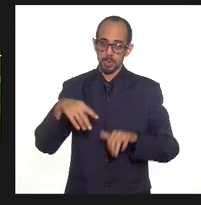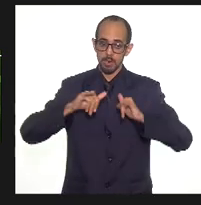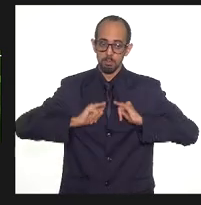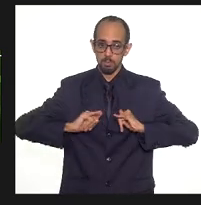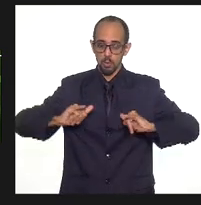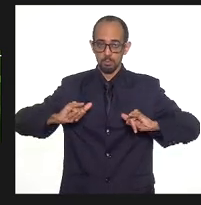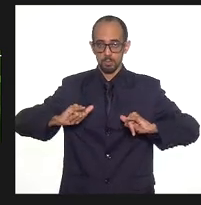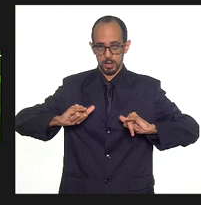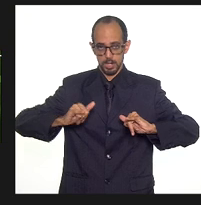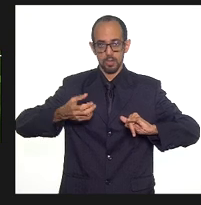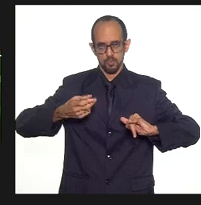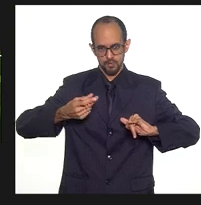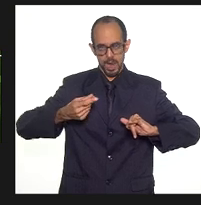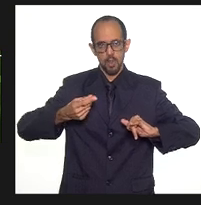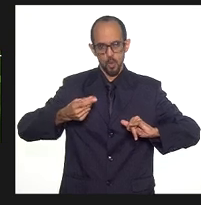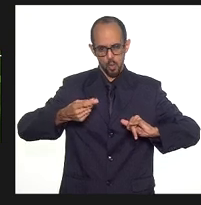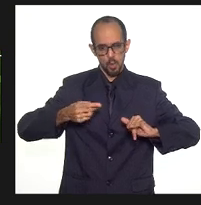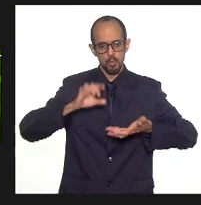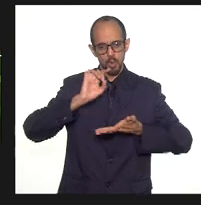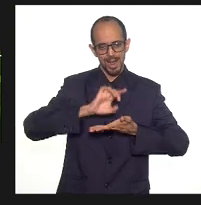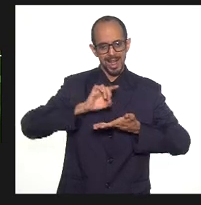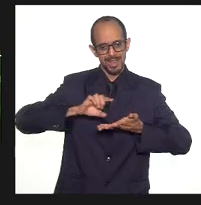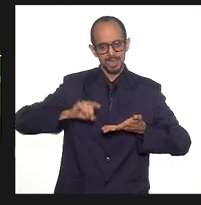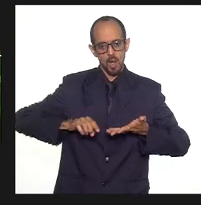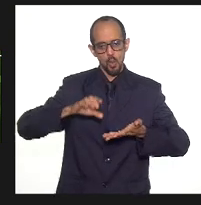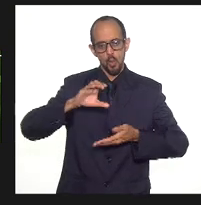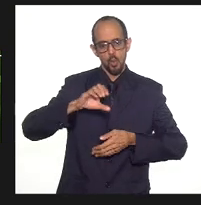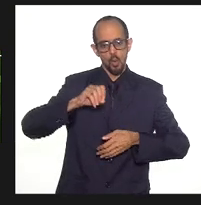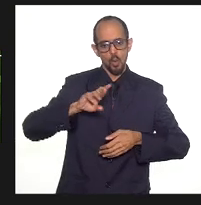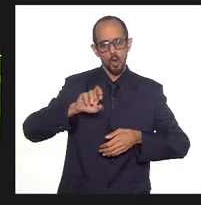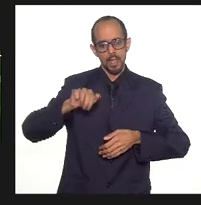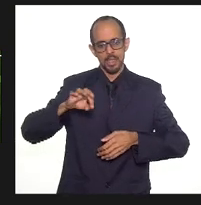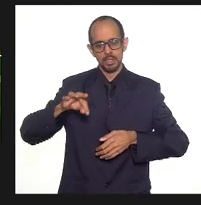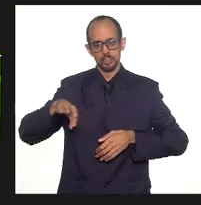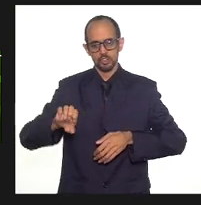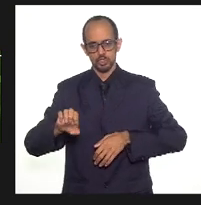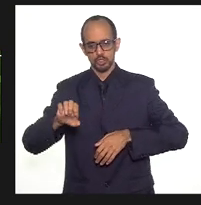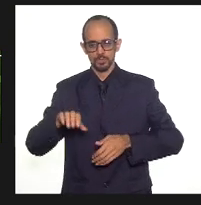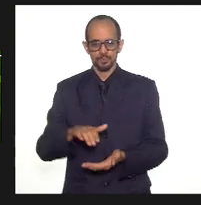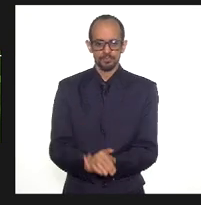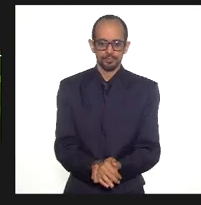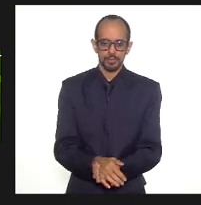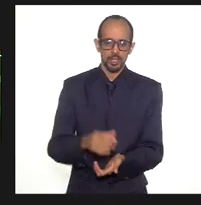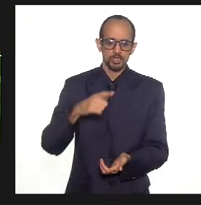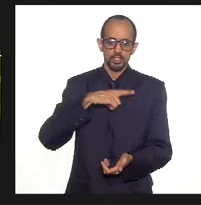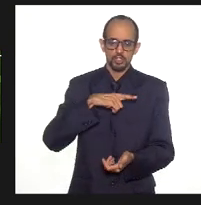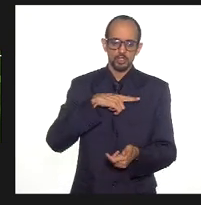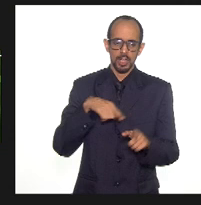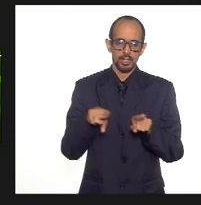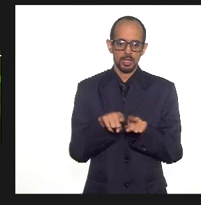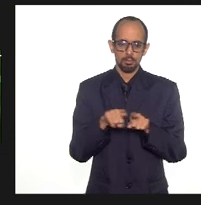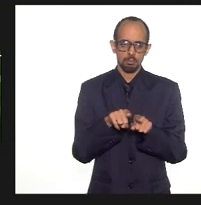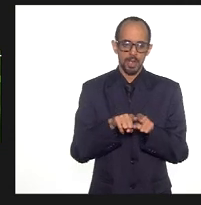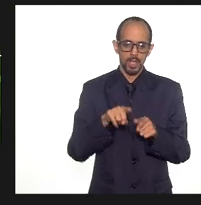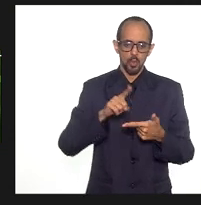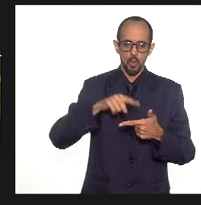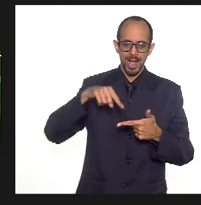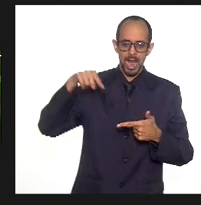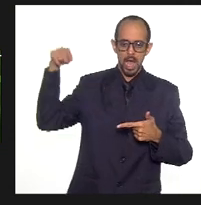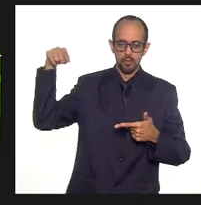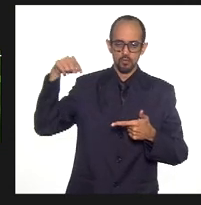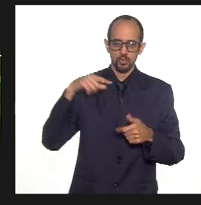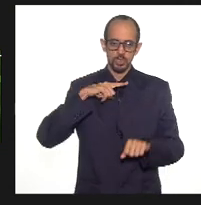preços por corrente. Notem que a gente tem uma corrente roncador. Aqui é um esquema também gráfico, onde a gente tem